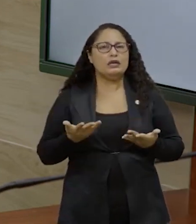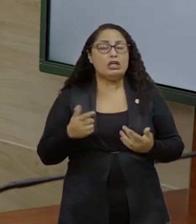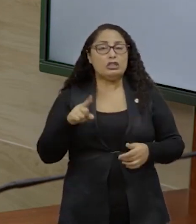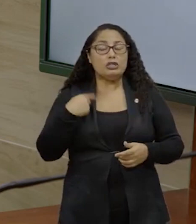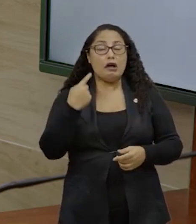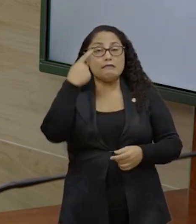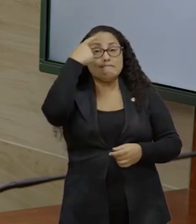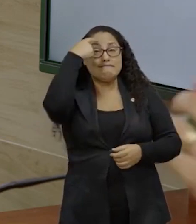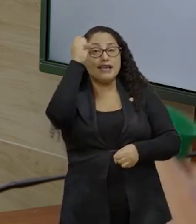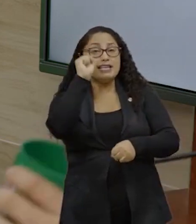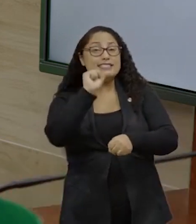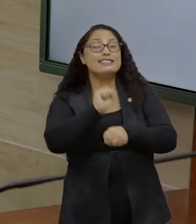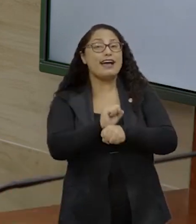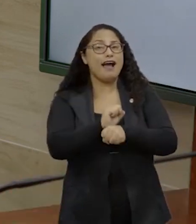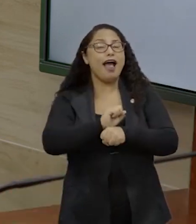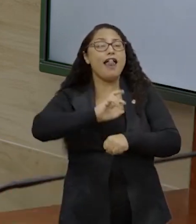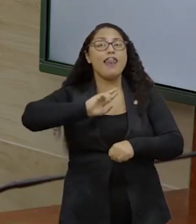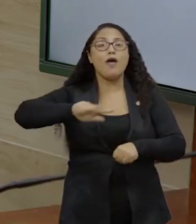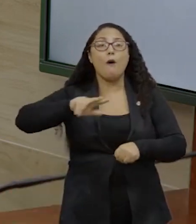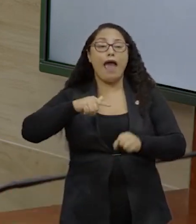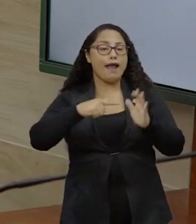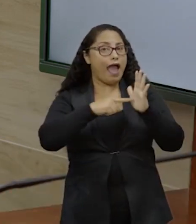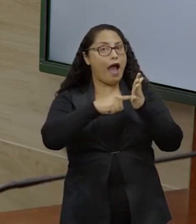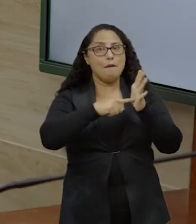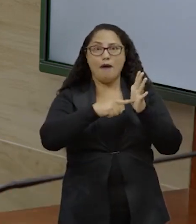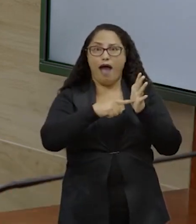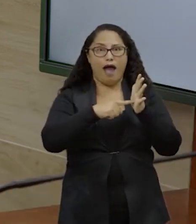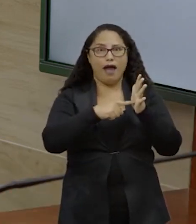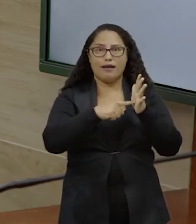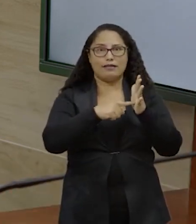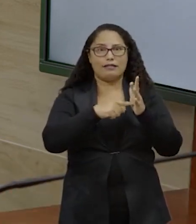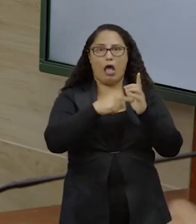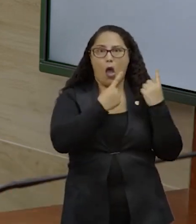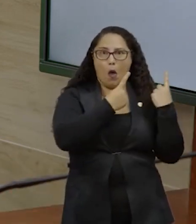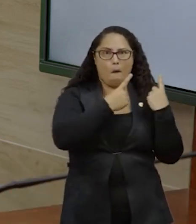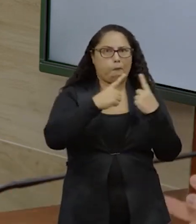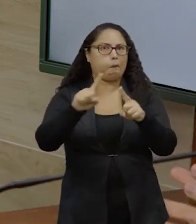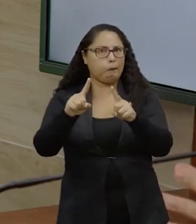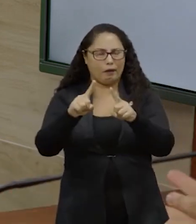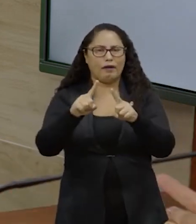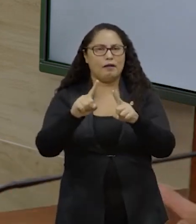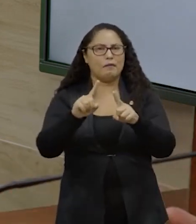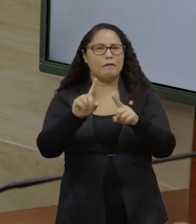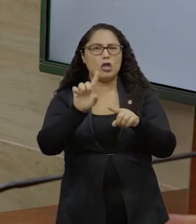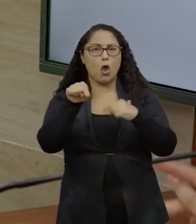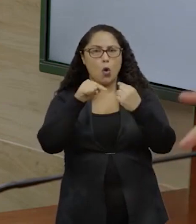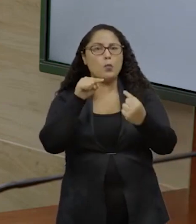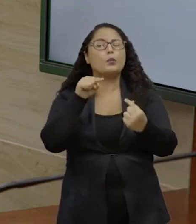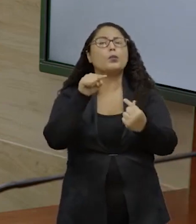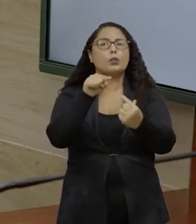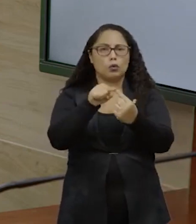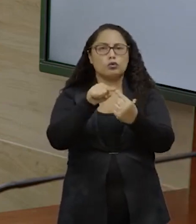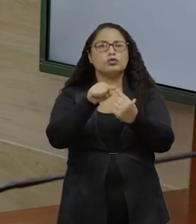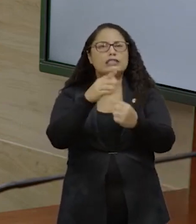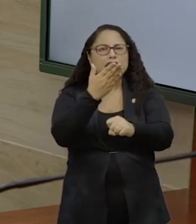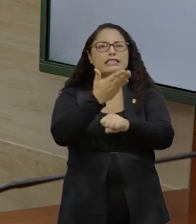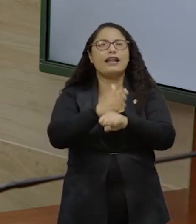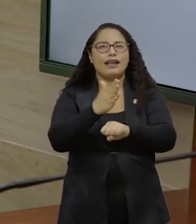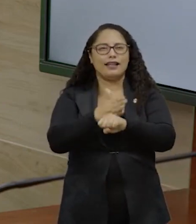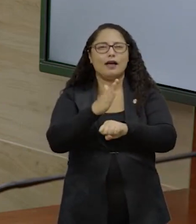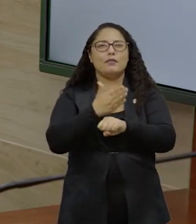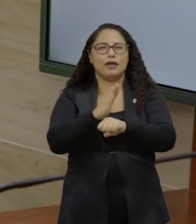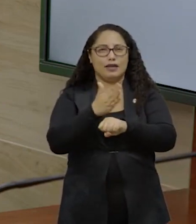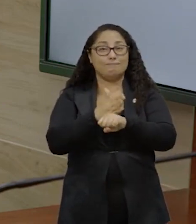se a gente parar pra pensar, né, não é que a máquina tá rebelada, mas por algum motivo, né, pelo seu